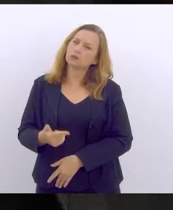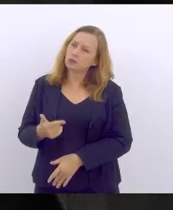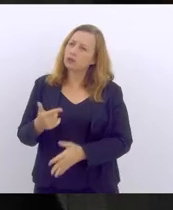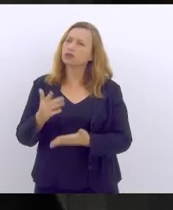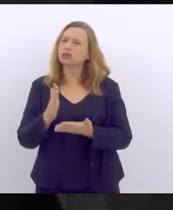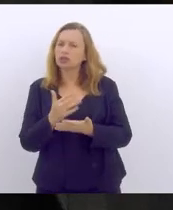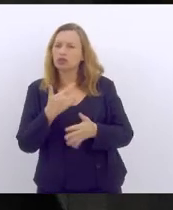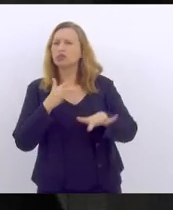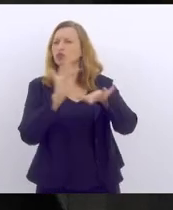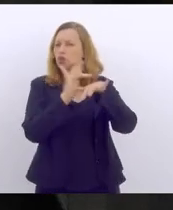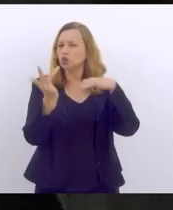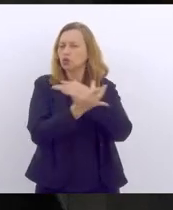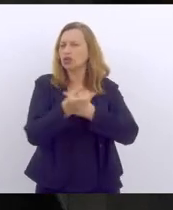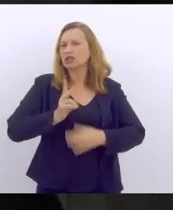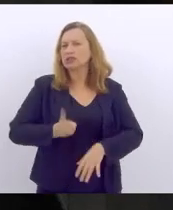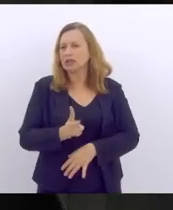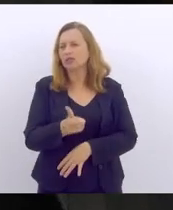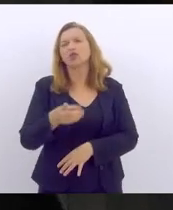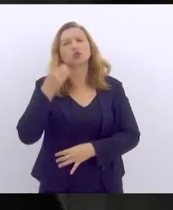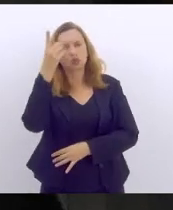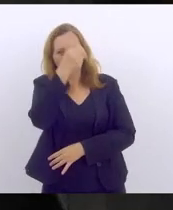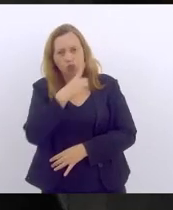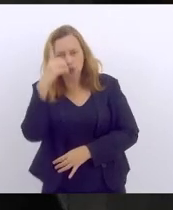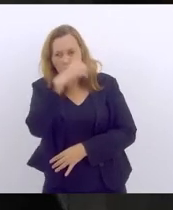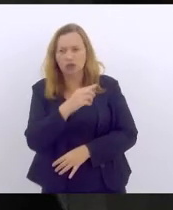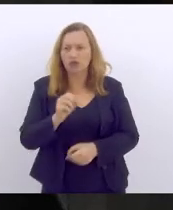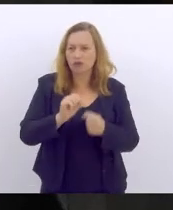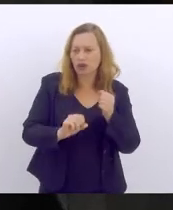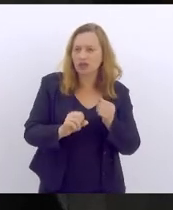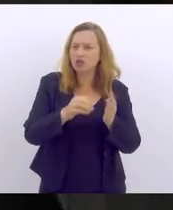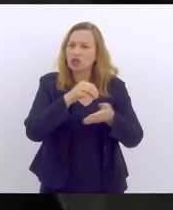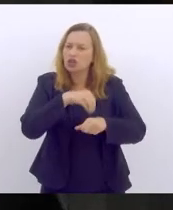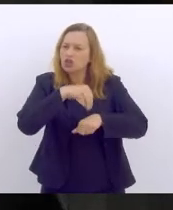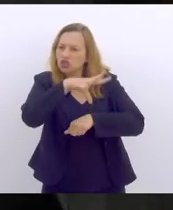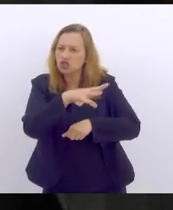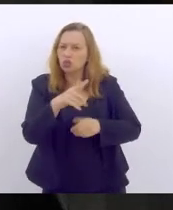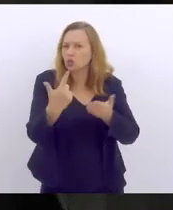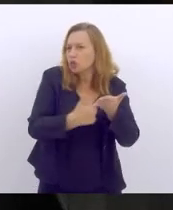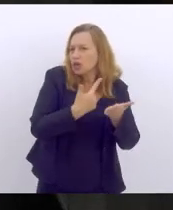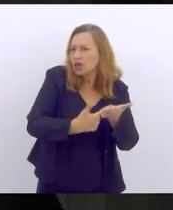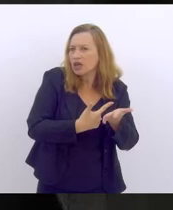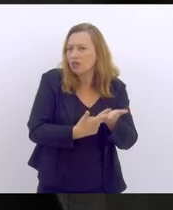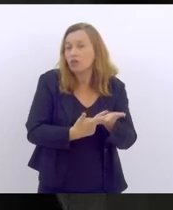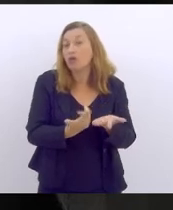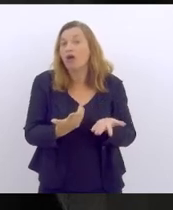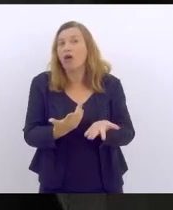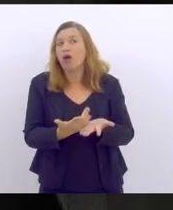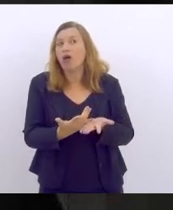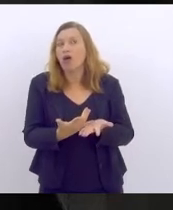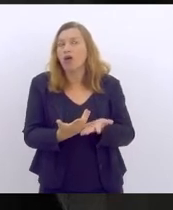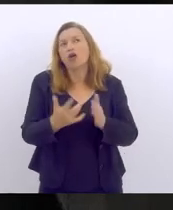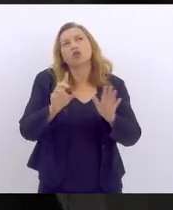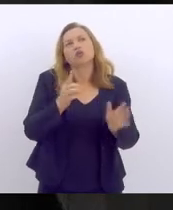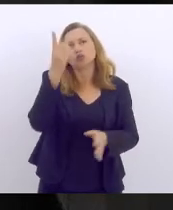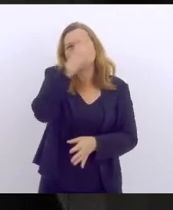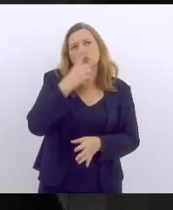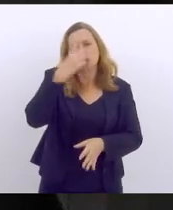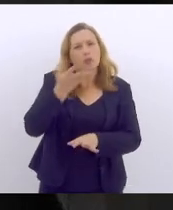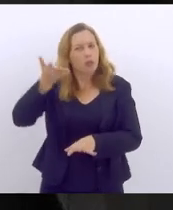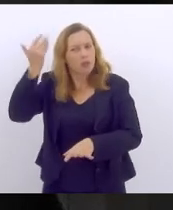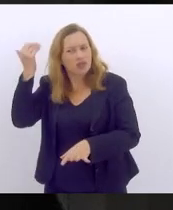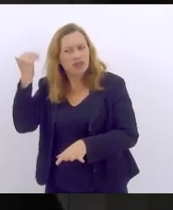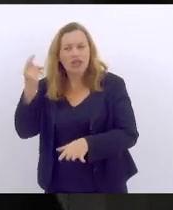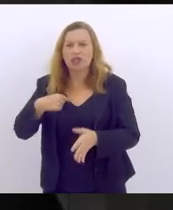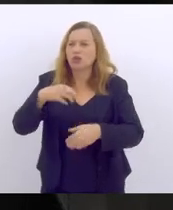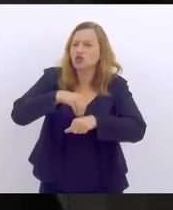nas minhas redes sociais como faço todo domingo eu costumo indicar um livro enfim Coisa e Tal do Domingo retrasado eu